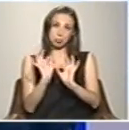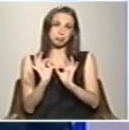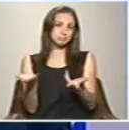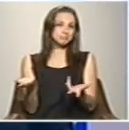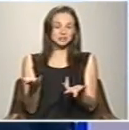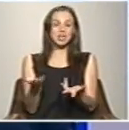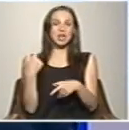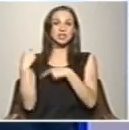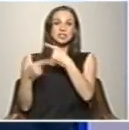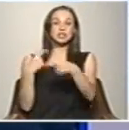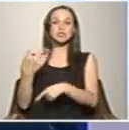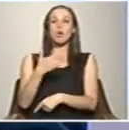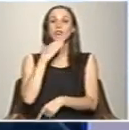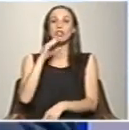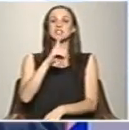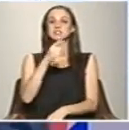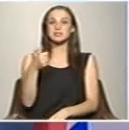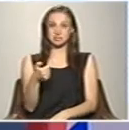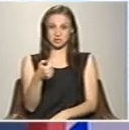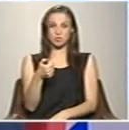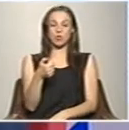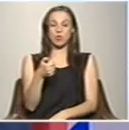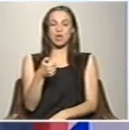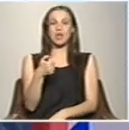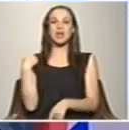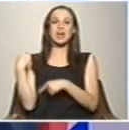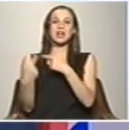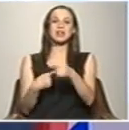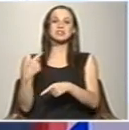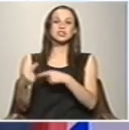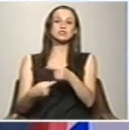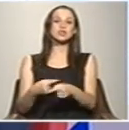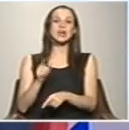hoje está a chegar aos 65 anos é a geração dos baby boomers,